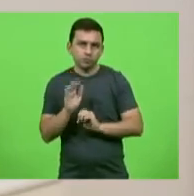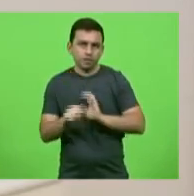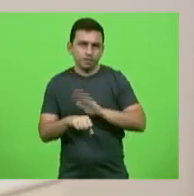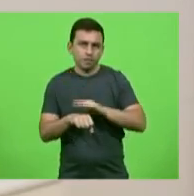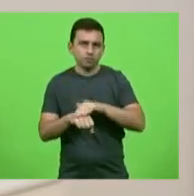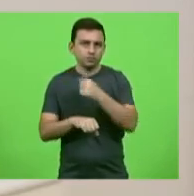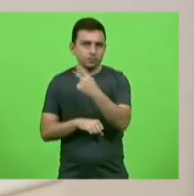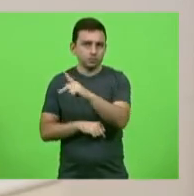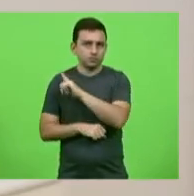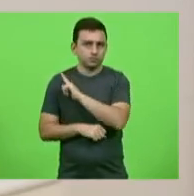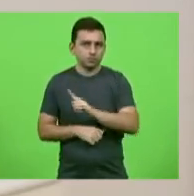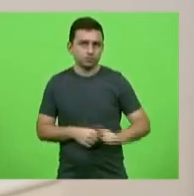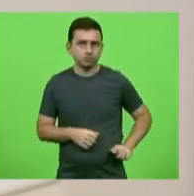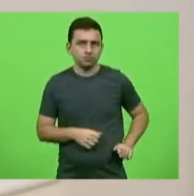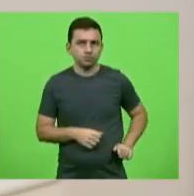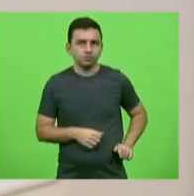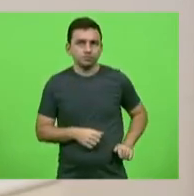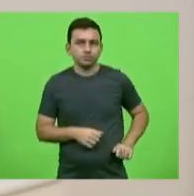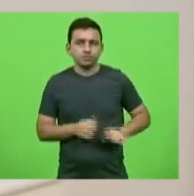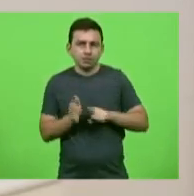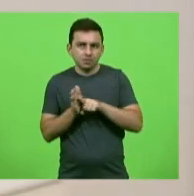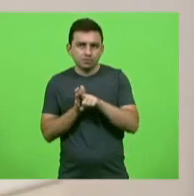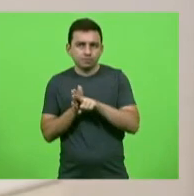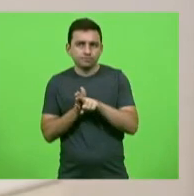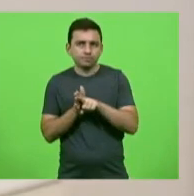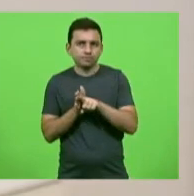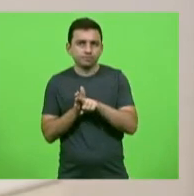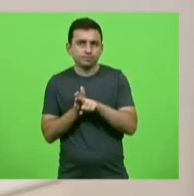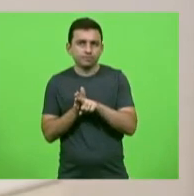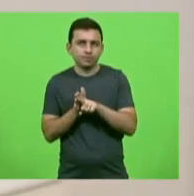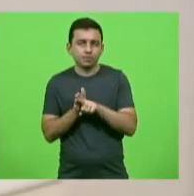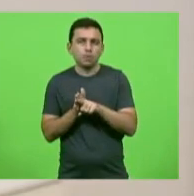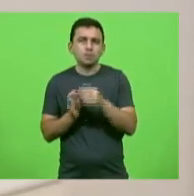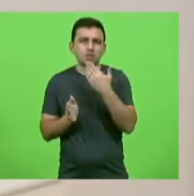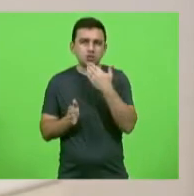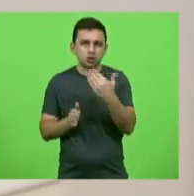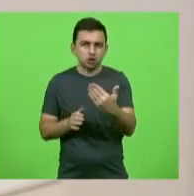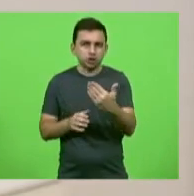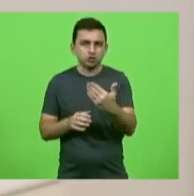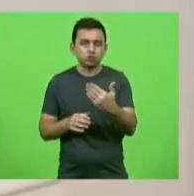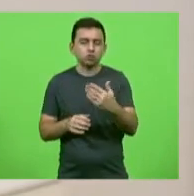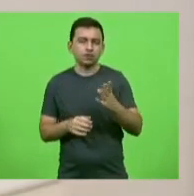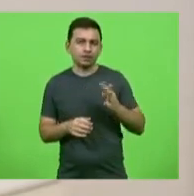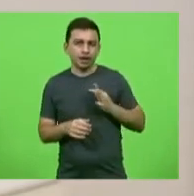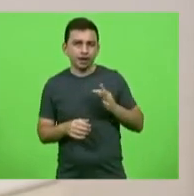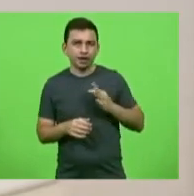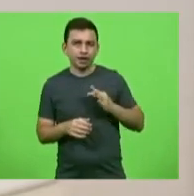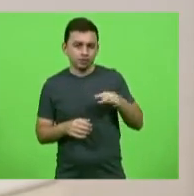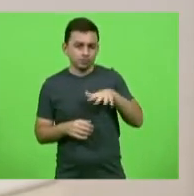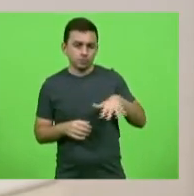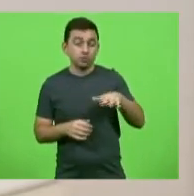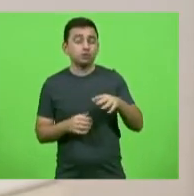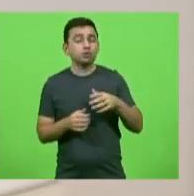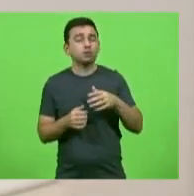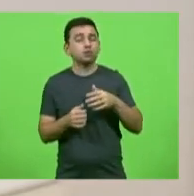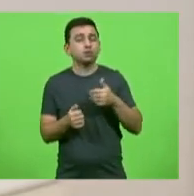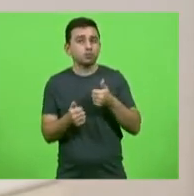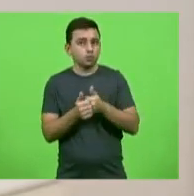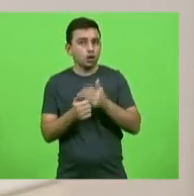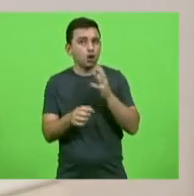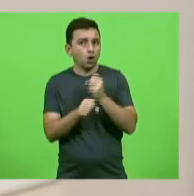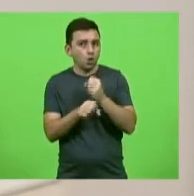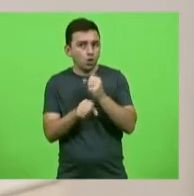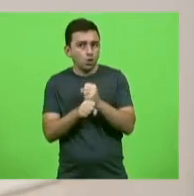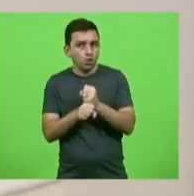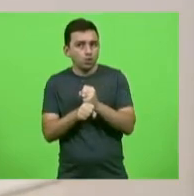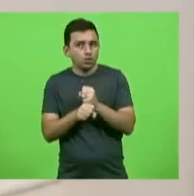esse ofício do senhor governador, quando essa consulta, o pedido de consulta, o pedido de um posicionamento técnico do Tribunal de Contas, foi formalizado pelo